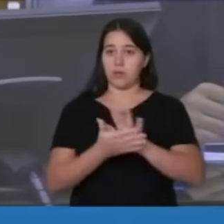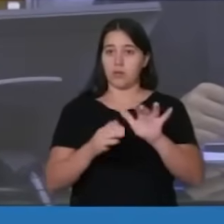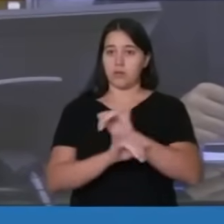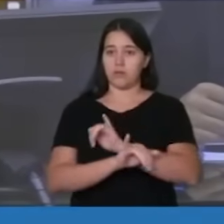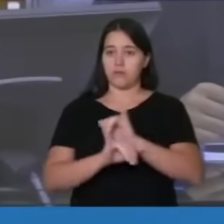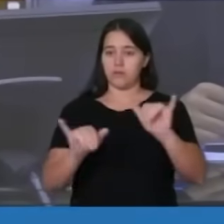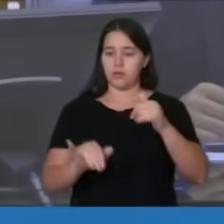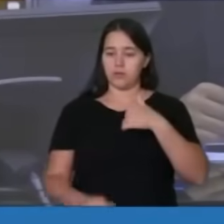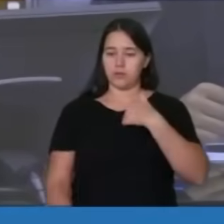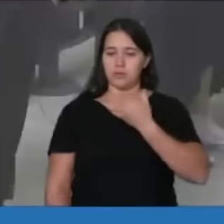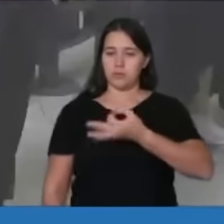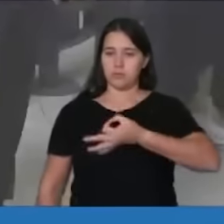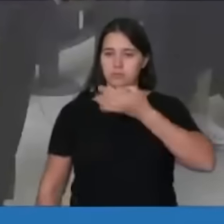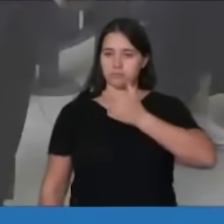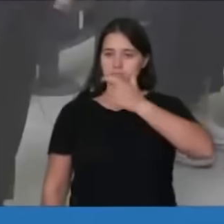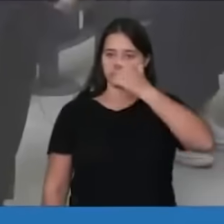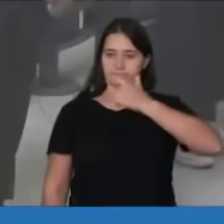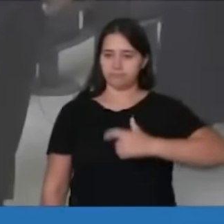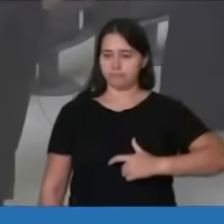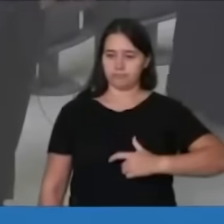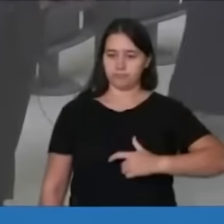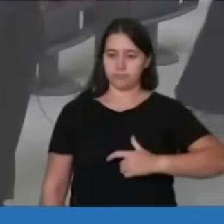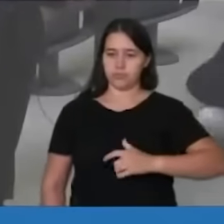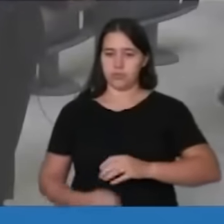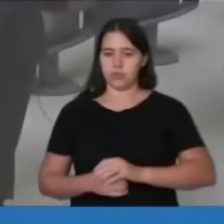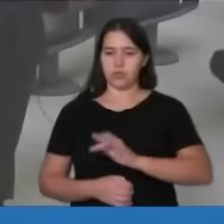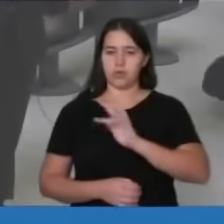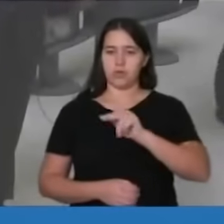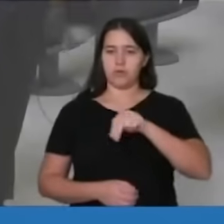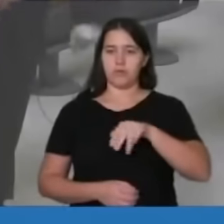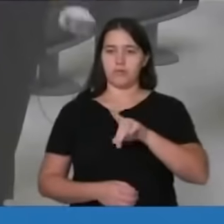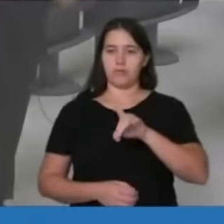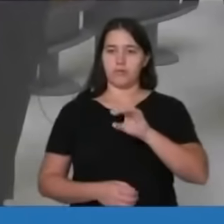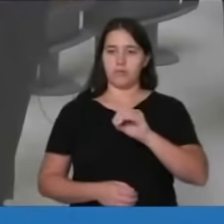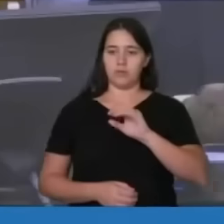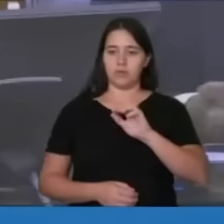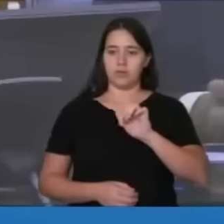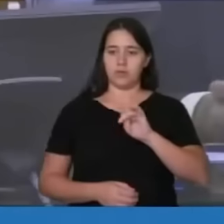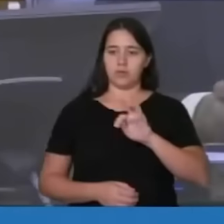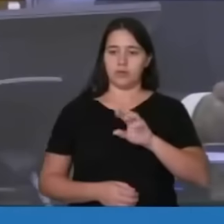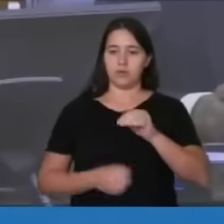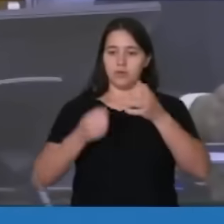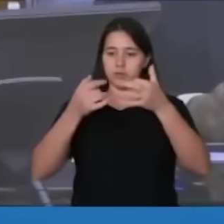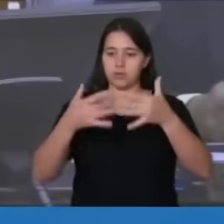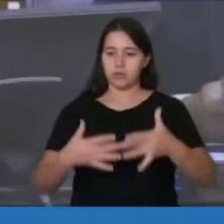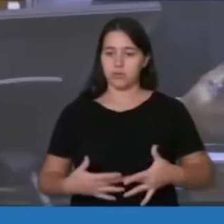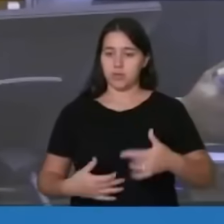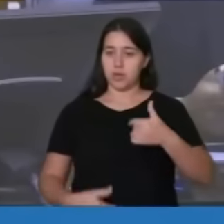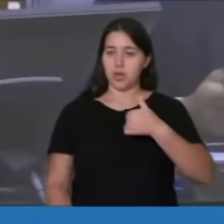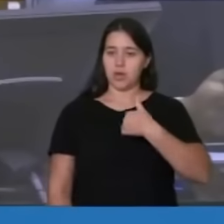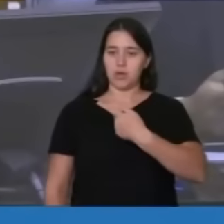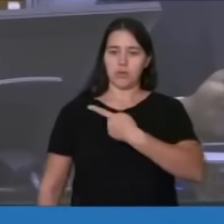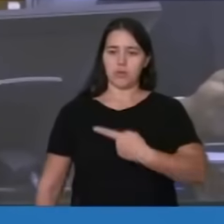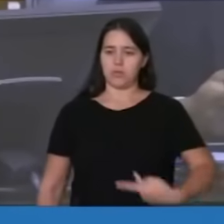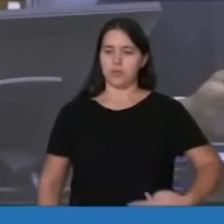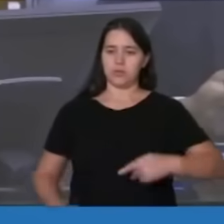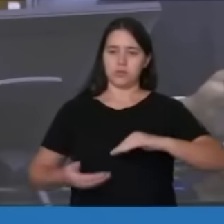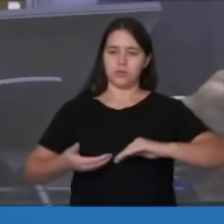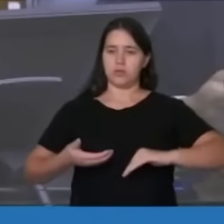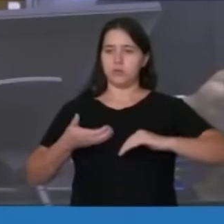minha posição em relação ao fundo eleitoral, dizer primeiramente que como presidente do Congresso Nacional eu